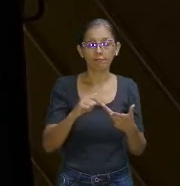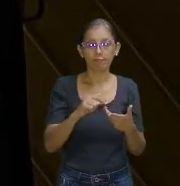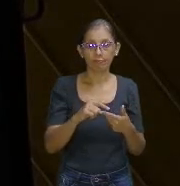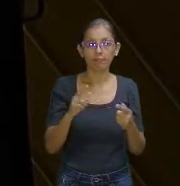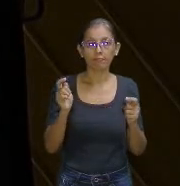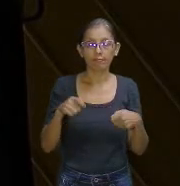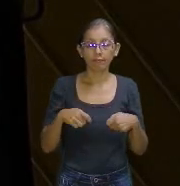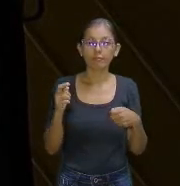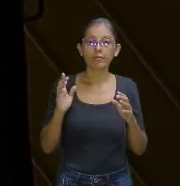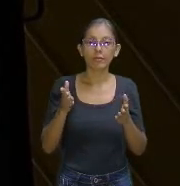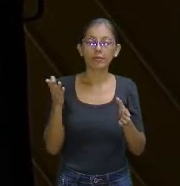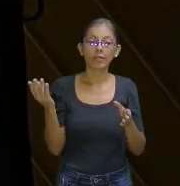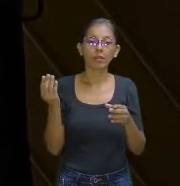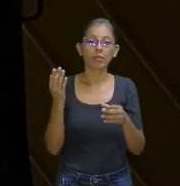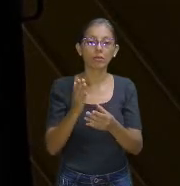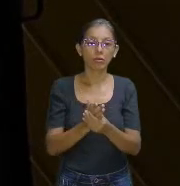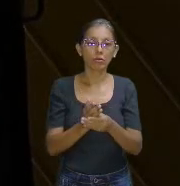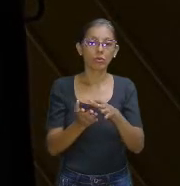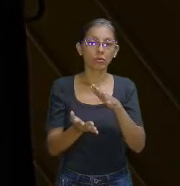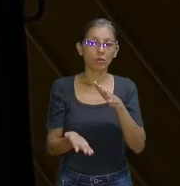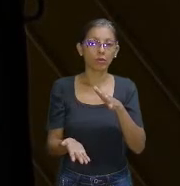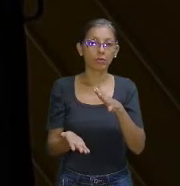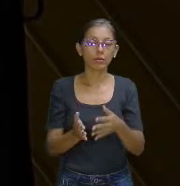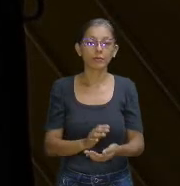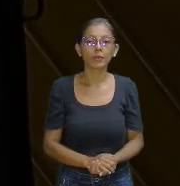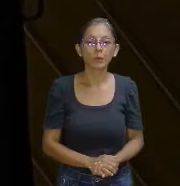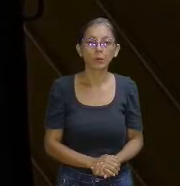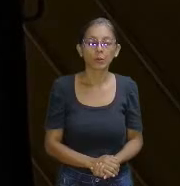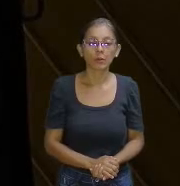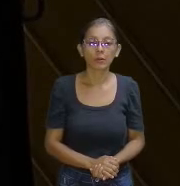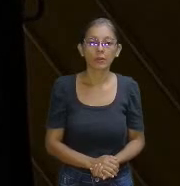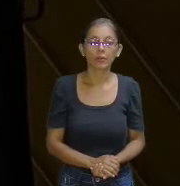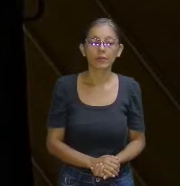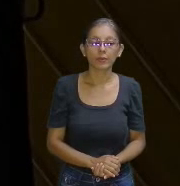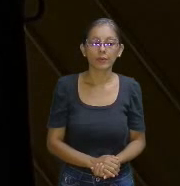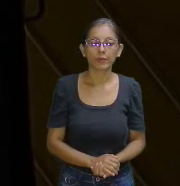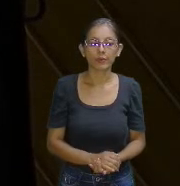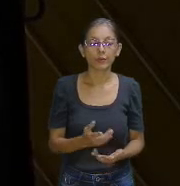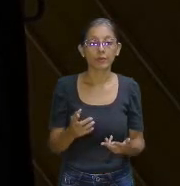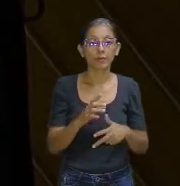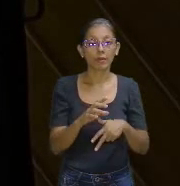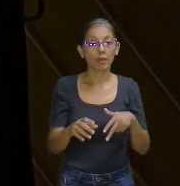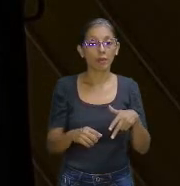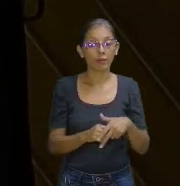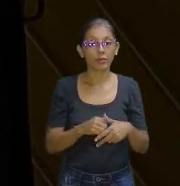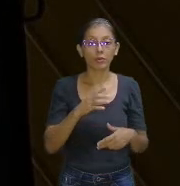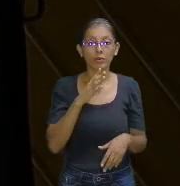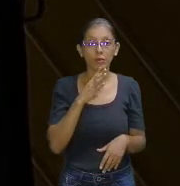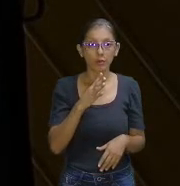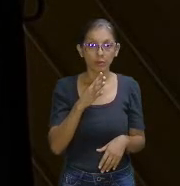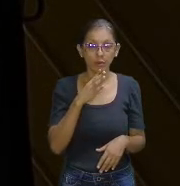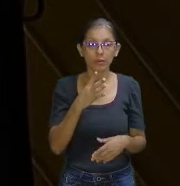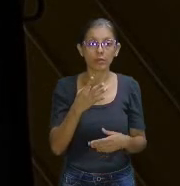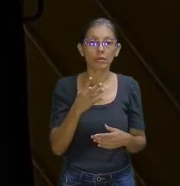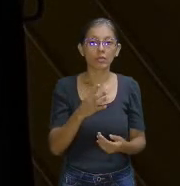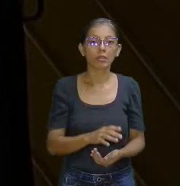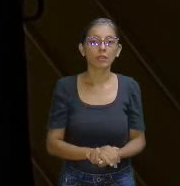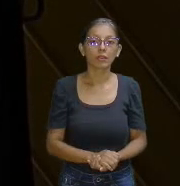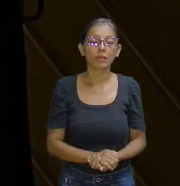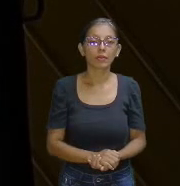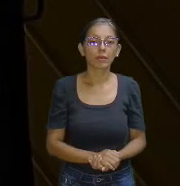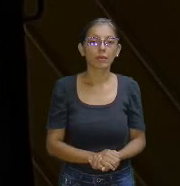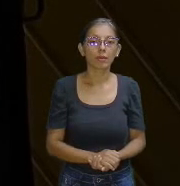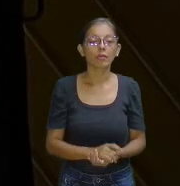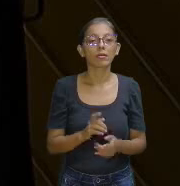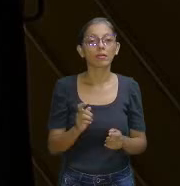constantes nos autos. Os precedentes citados pelos recorrentes, a fraude foi reconhecida com base em um acervo probatório robusto,